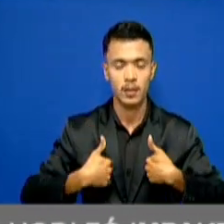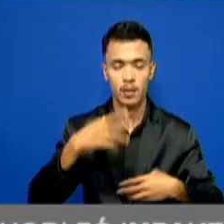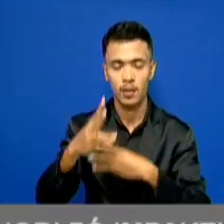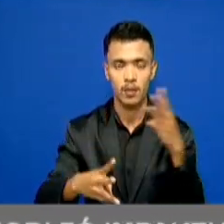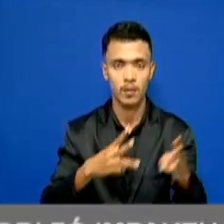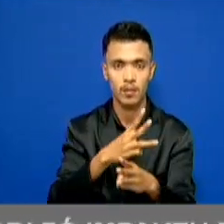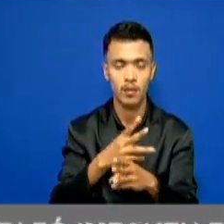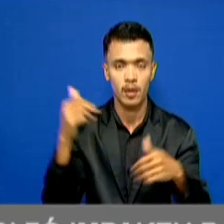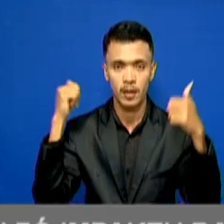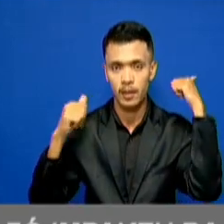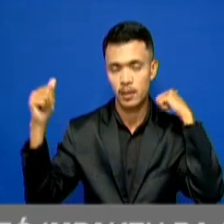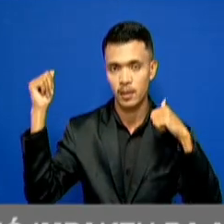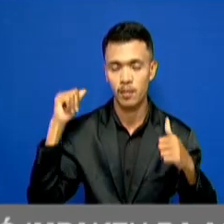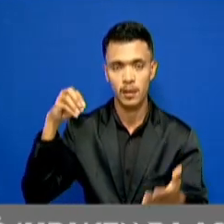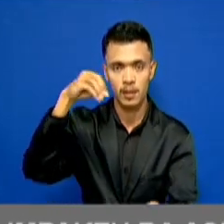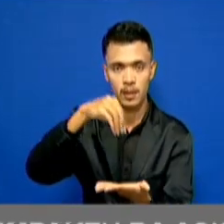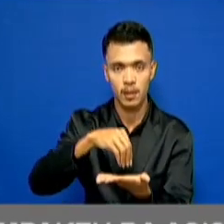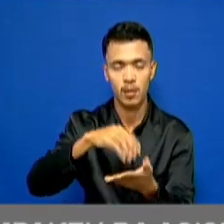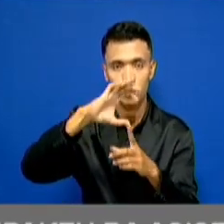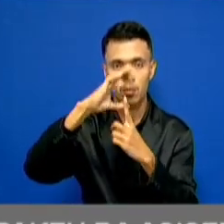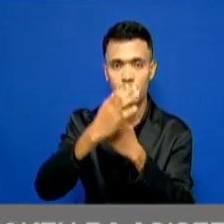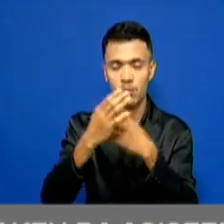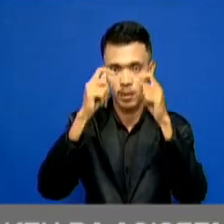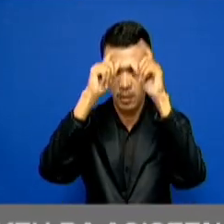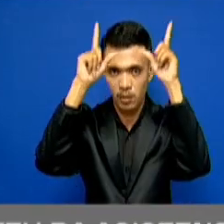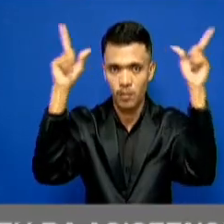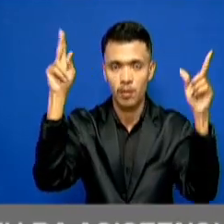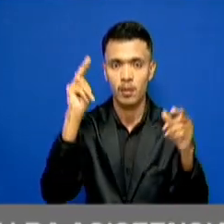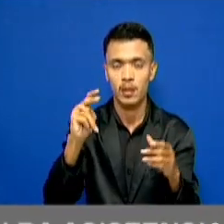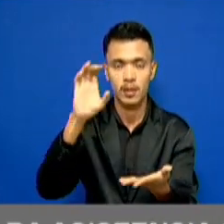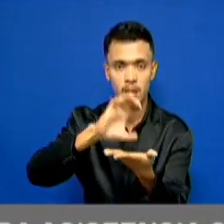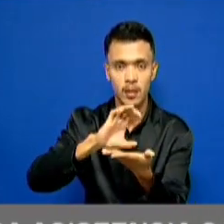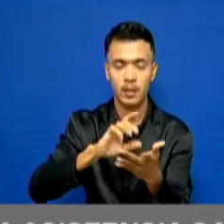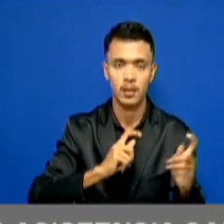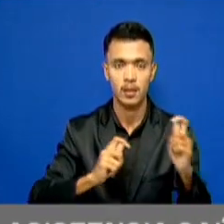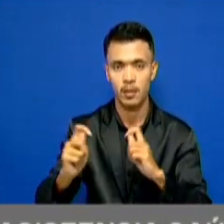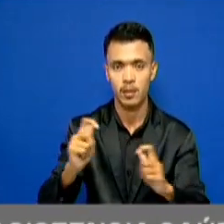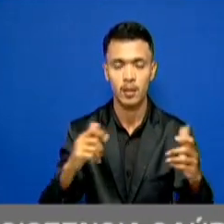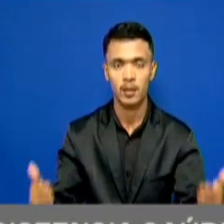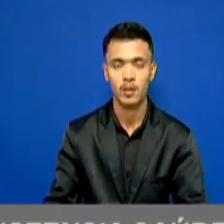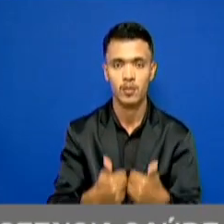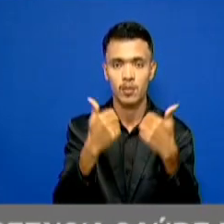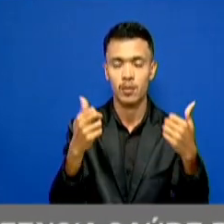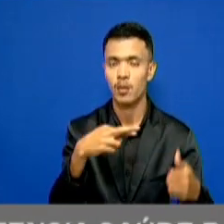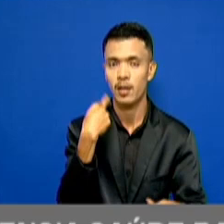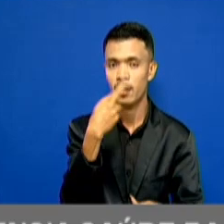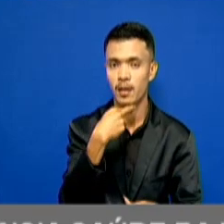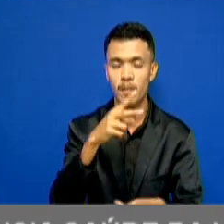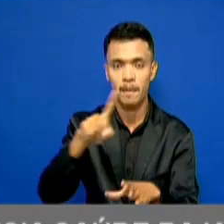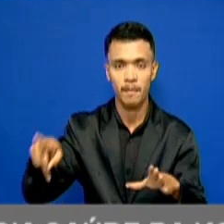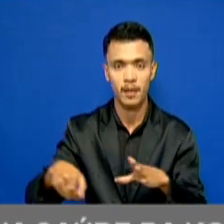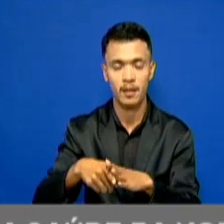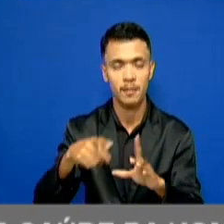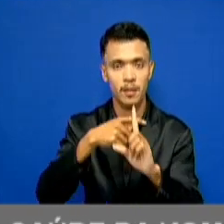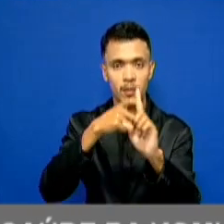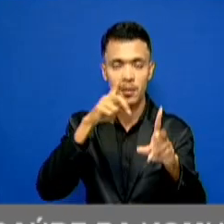afirma, evento ne se demonstra cultura timor-nian, ciência e tecnologia, desporto no culinária e hanebe participa